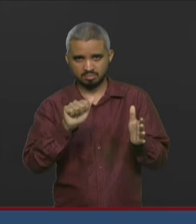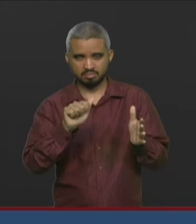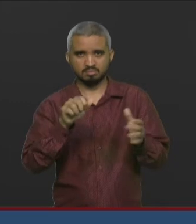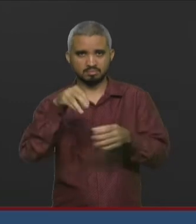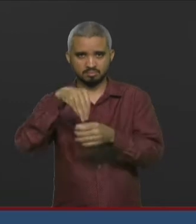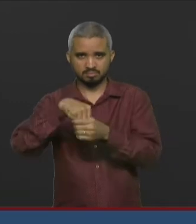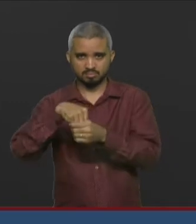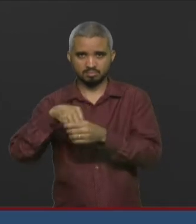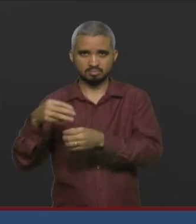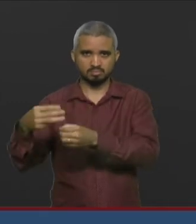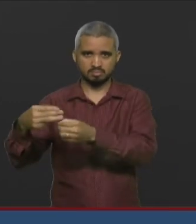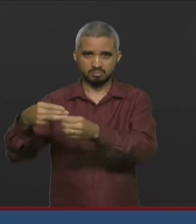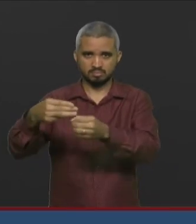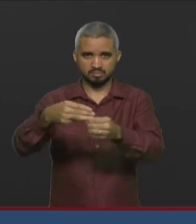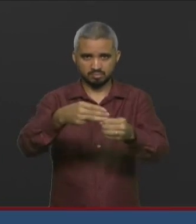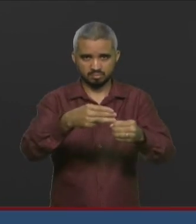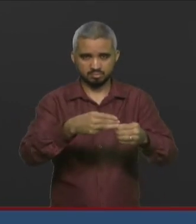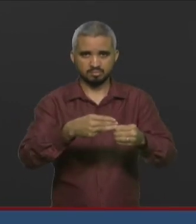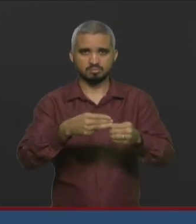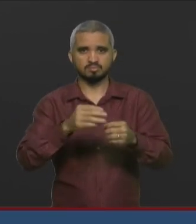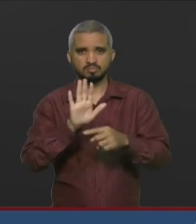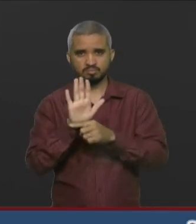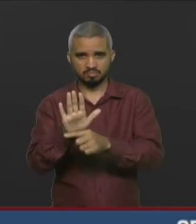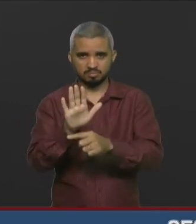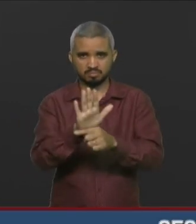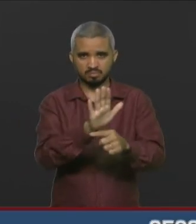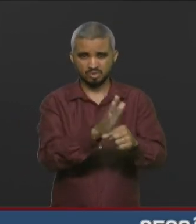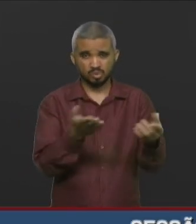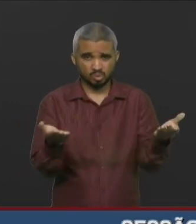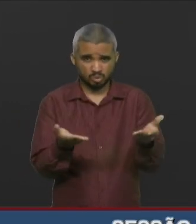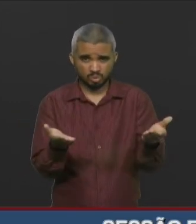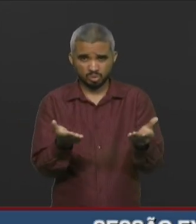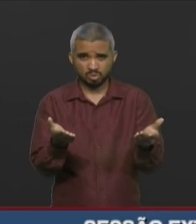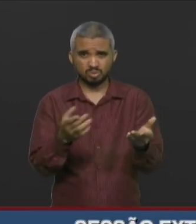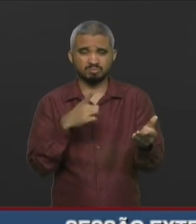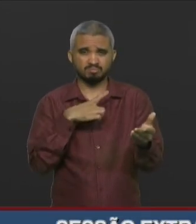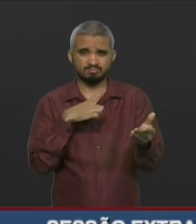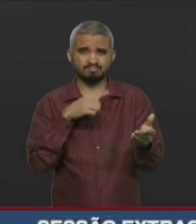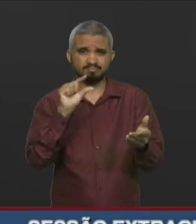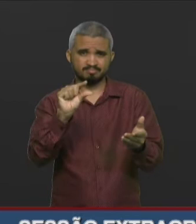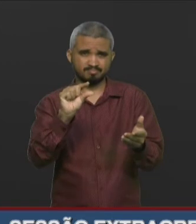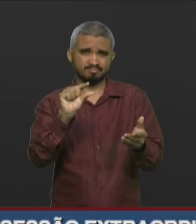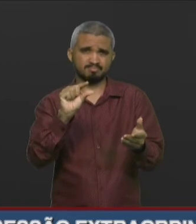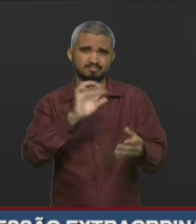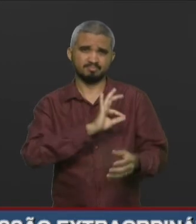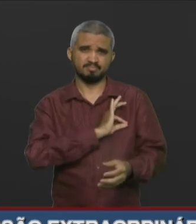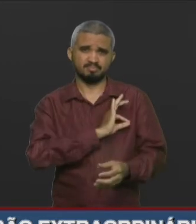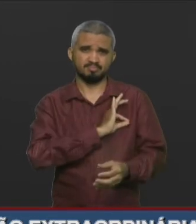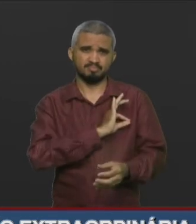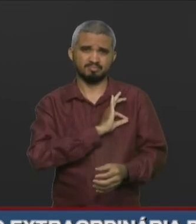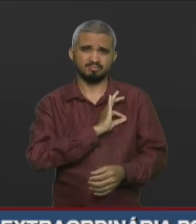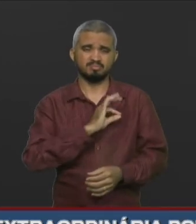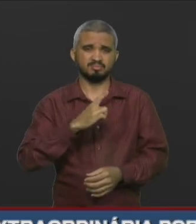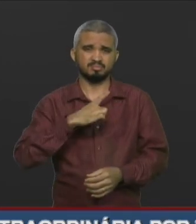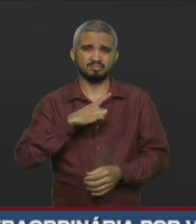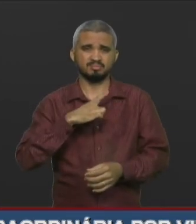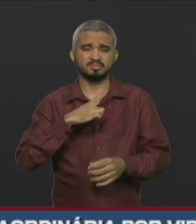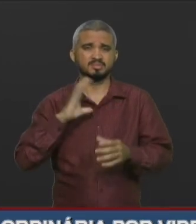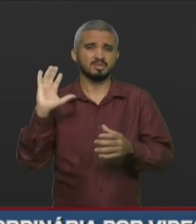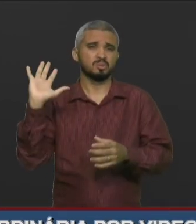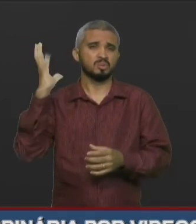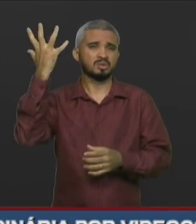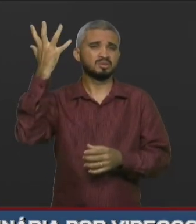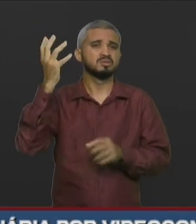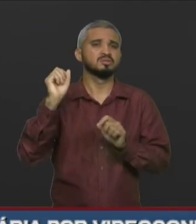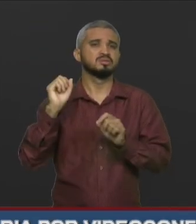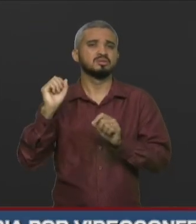fortalecer, porque hoje nós temos um déficit investigatório, nós temos aí cerca de 90% de homicídios não